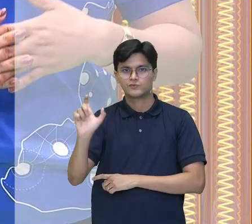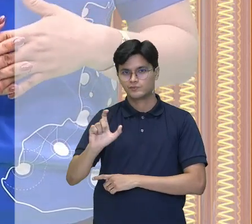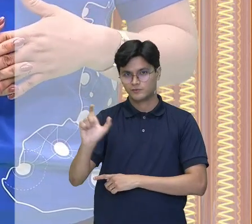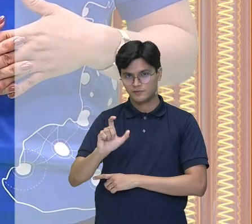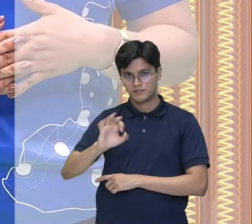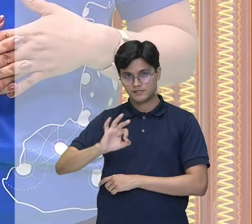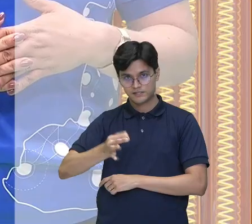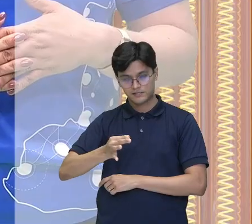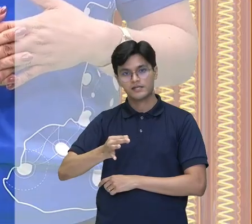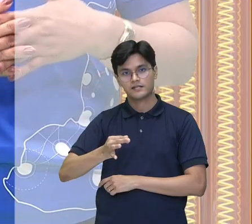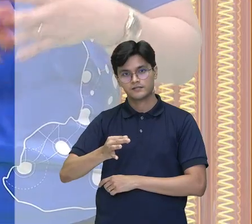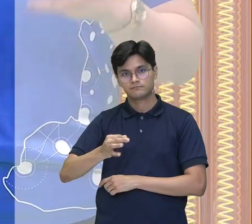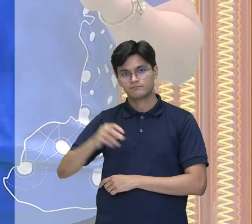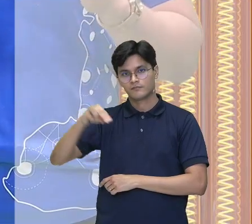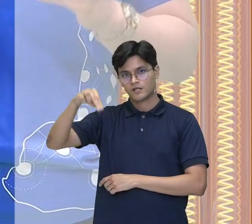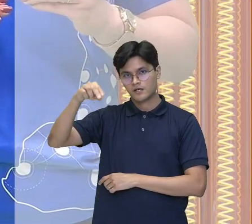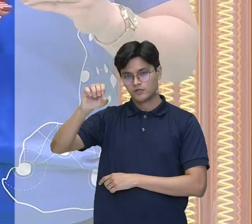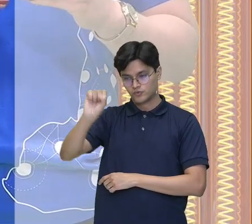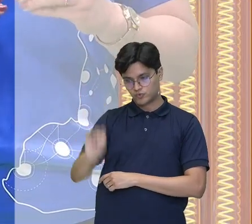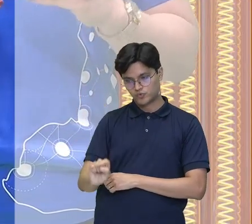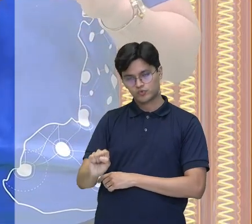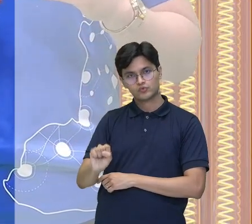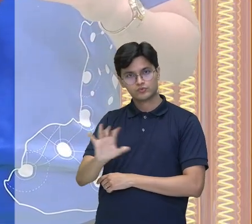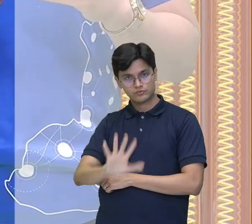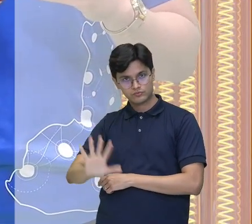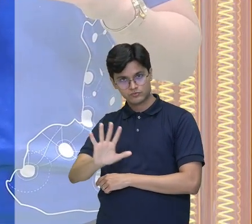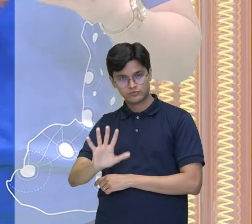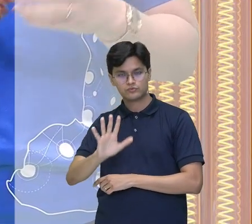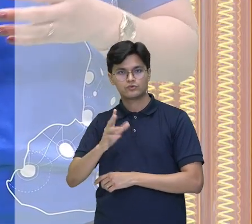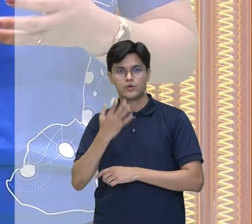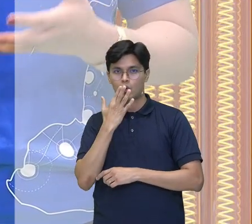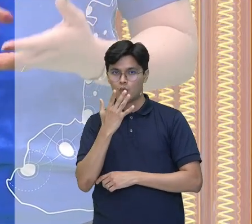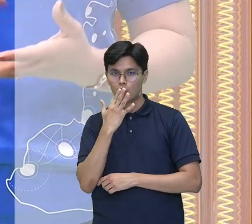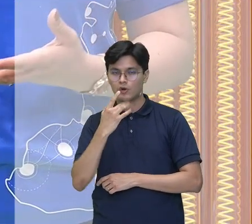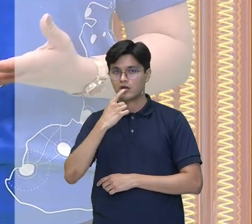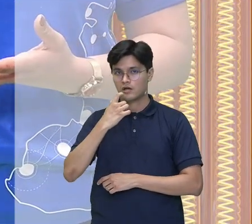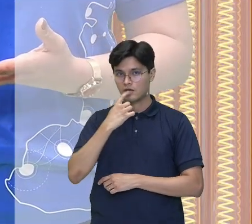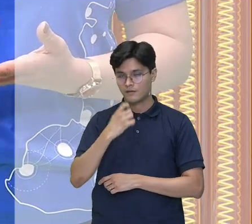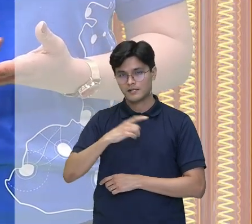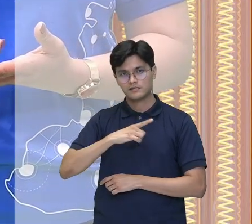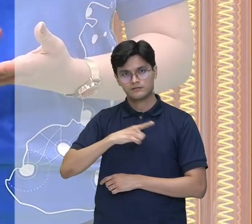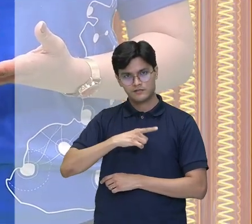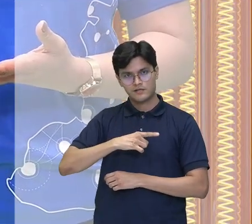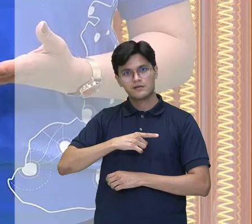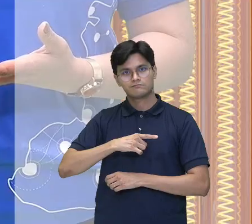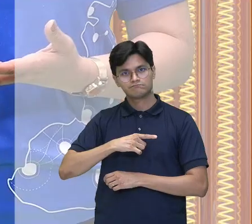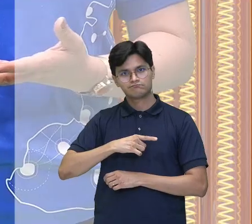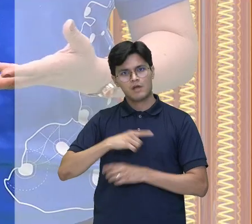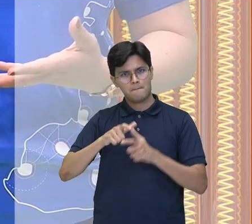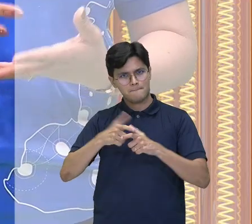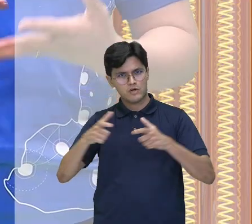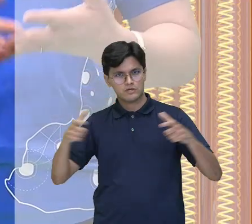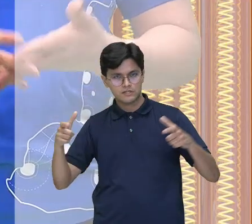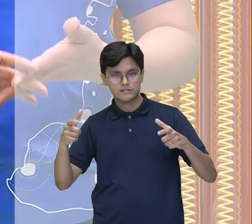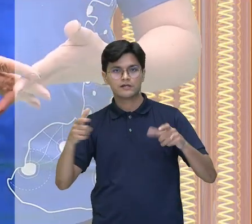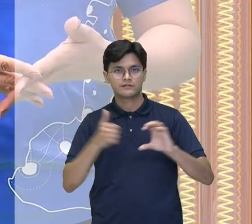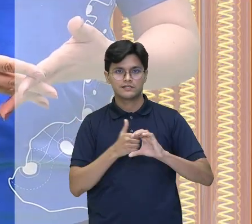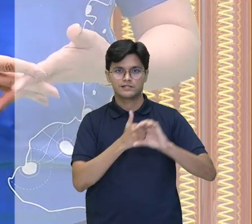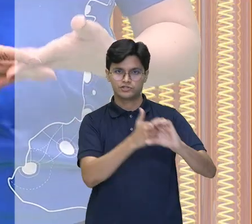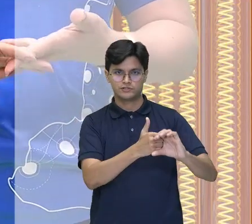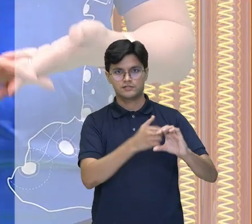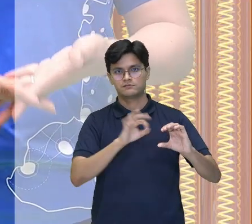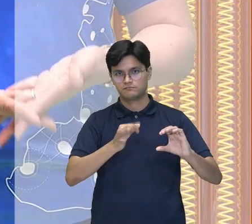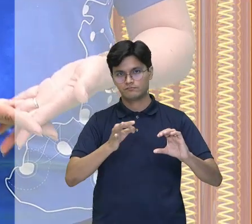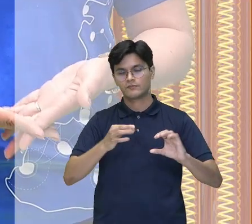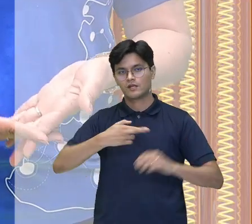Já a parte de baixo, né, tem mais a presença da religião cristã. da religião,